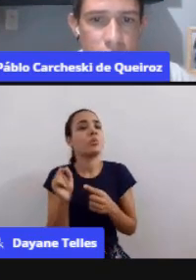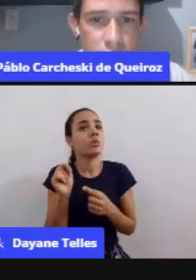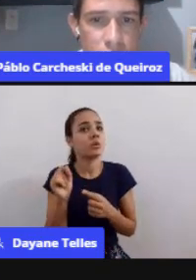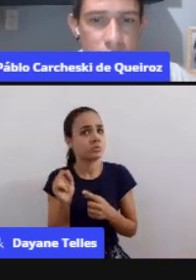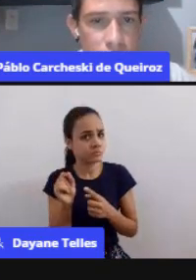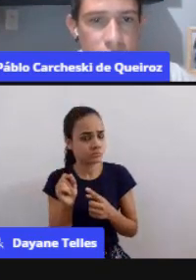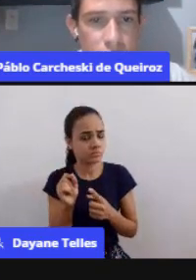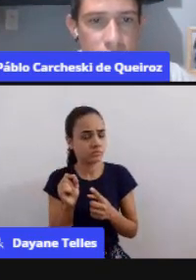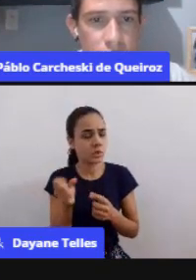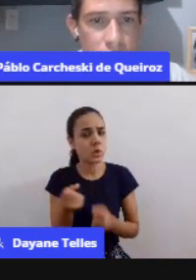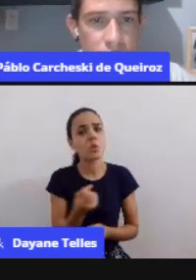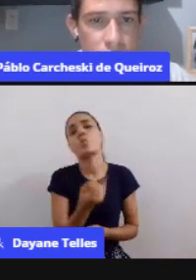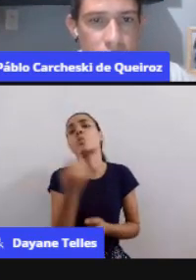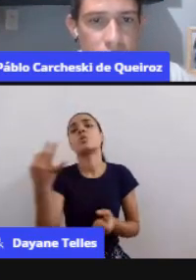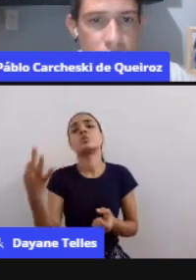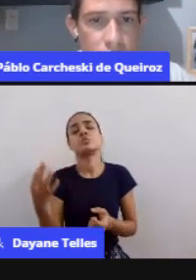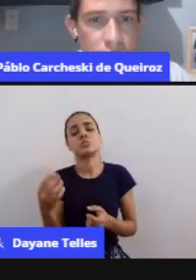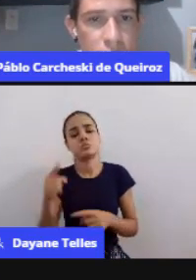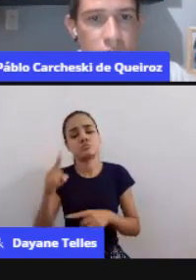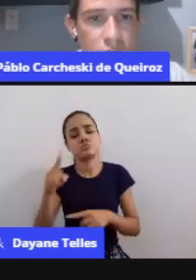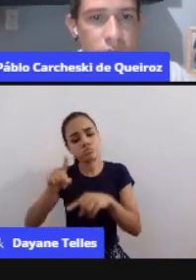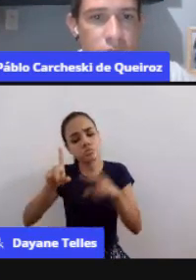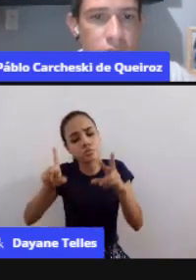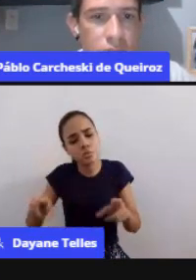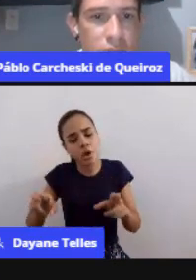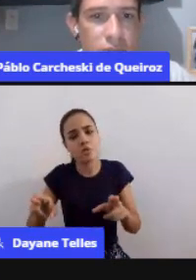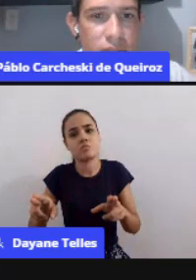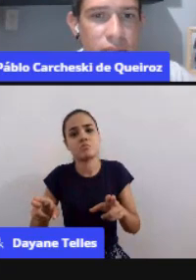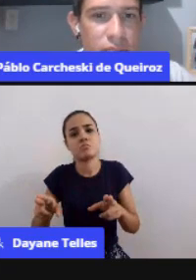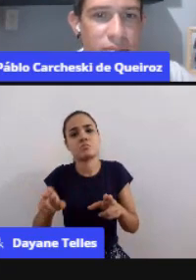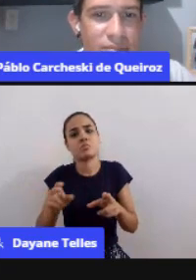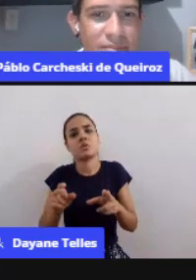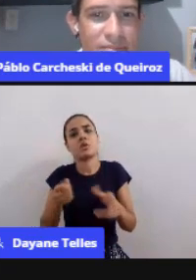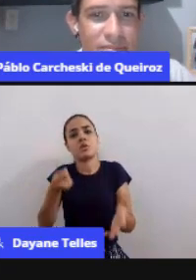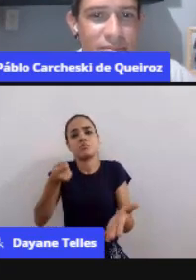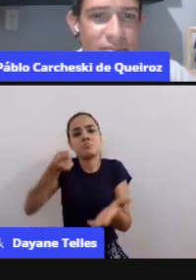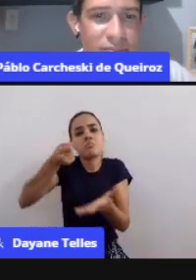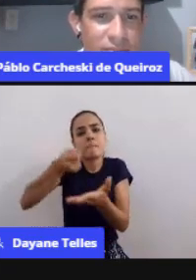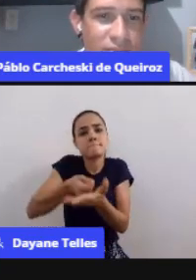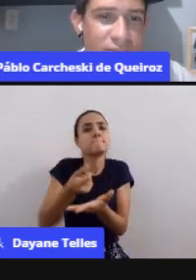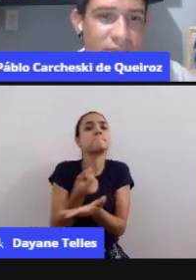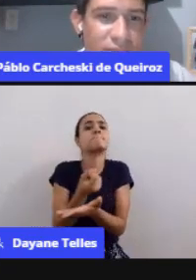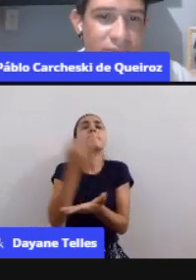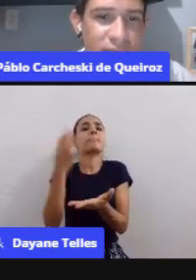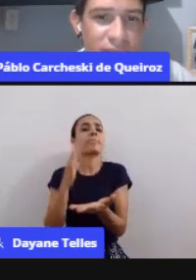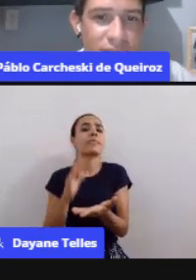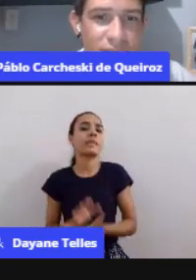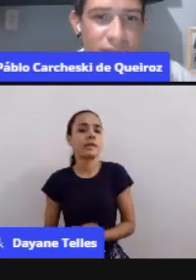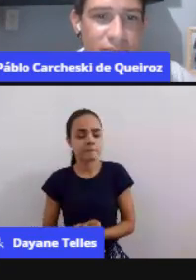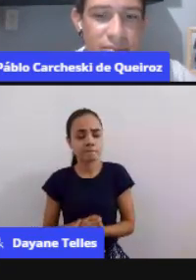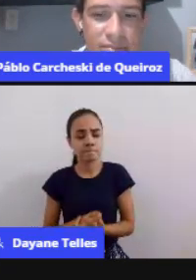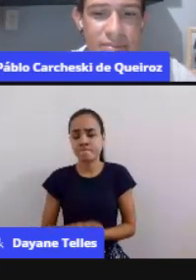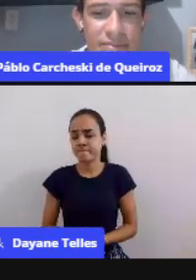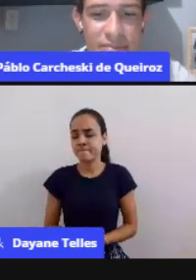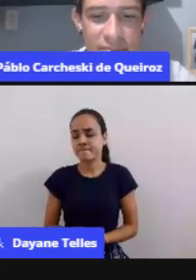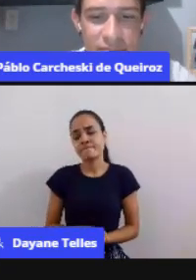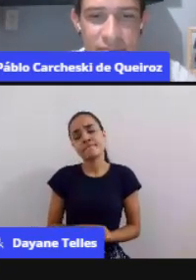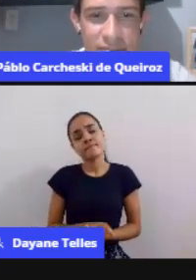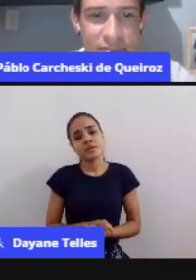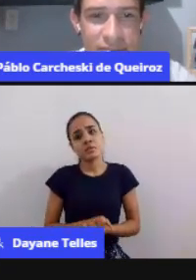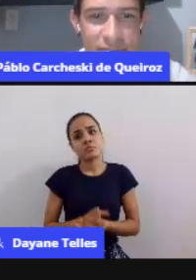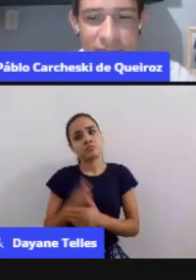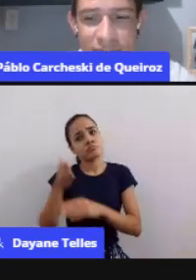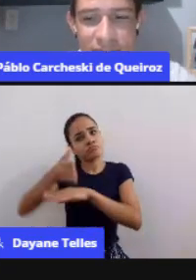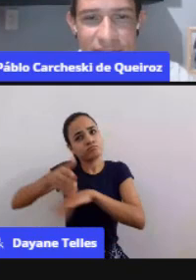produto e o preço a pagar. A gente sabe que quando nós vamos num mercado, a gente se depara às